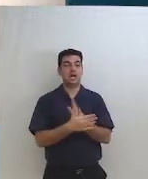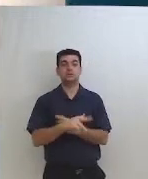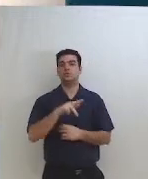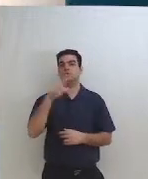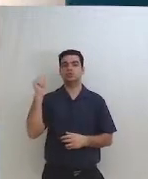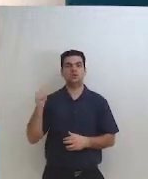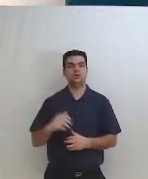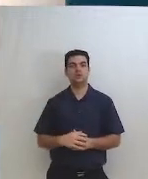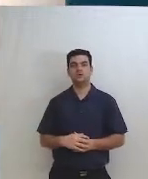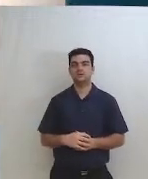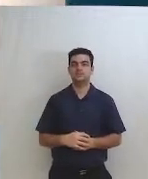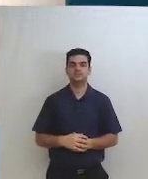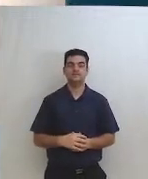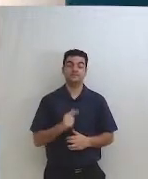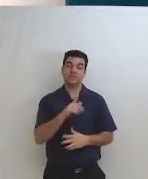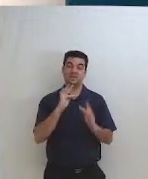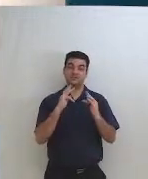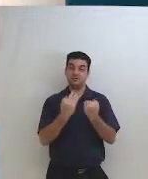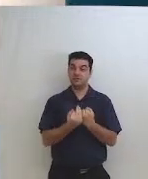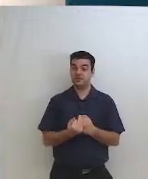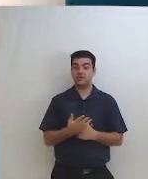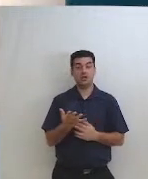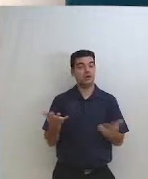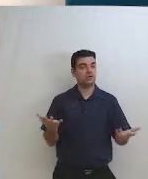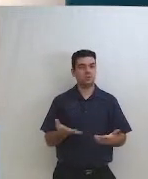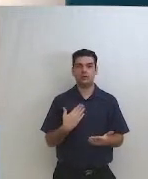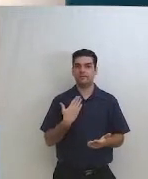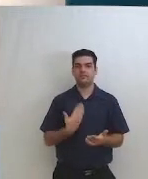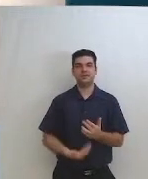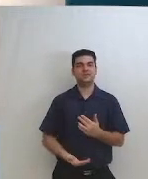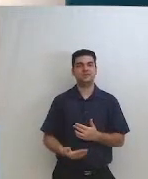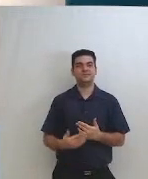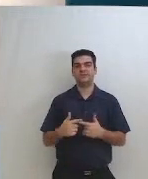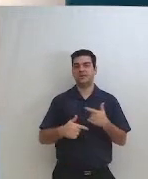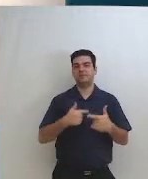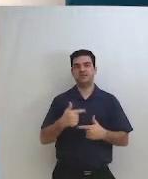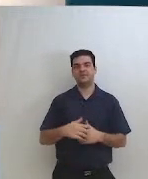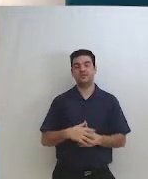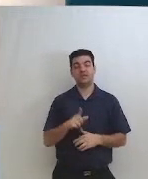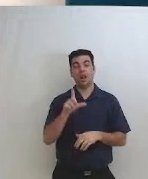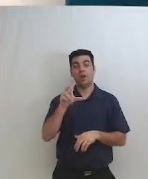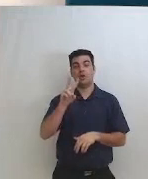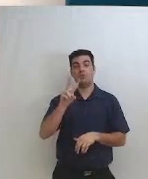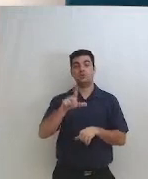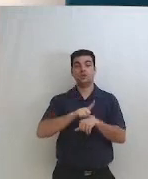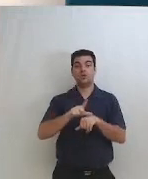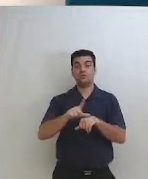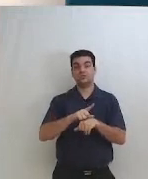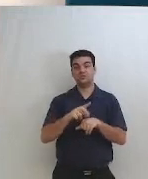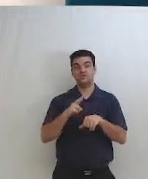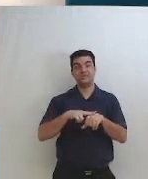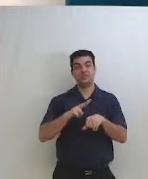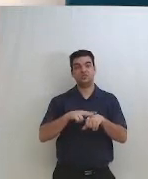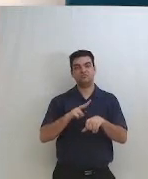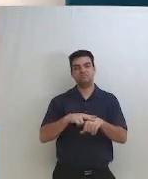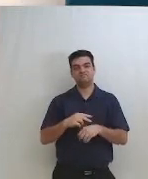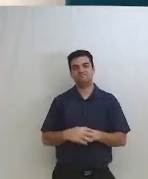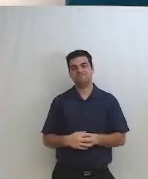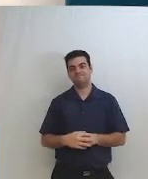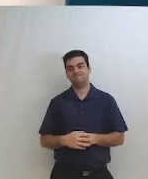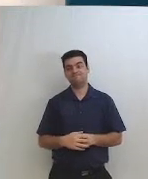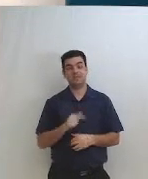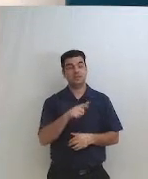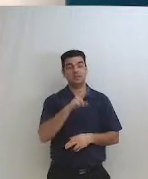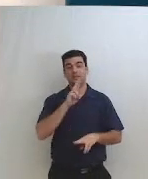família que está destroçada e, muito menos, perigo a não aplicação da lei penal. Se encontra preso há cerca de